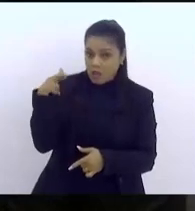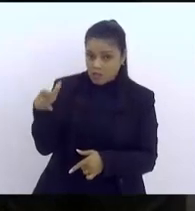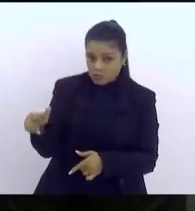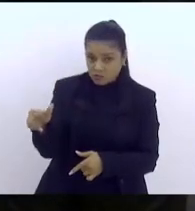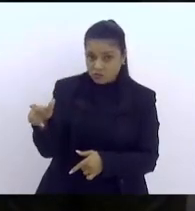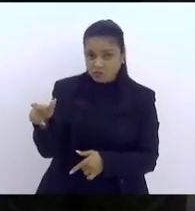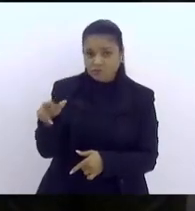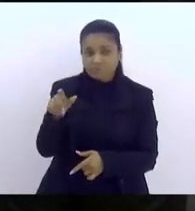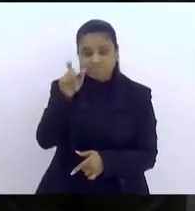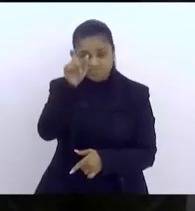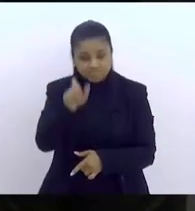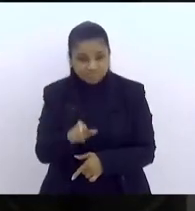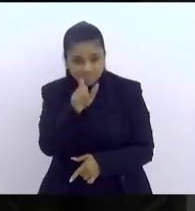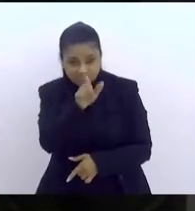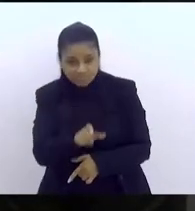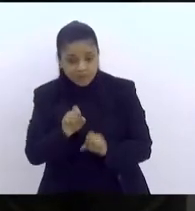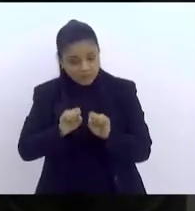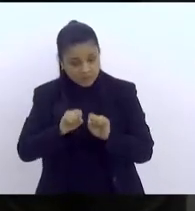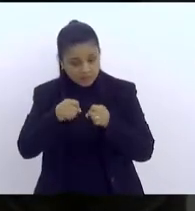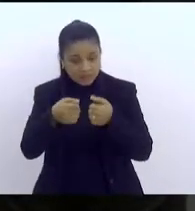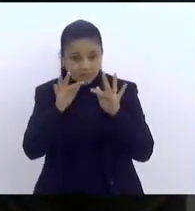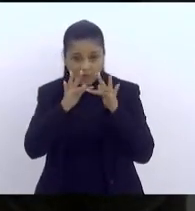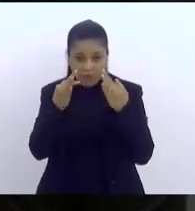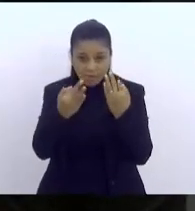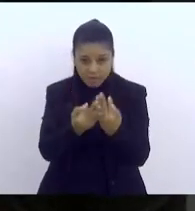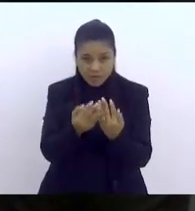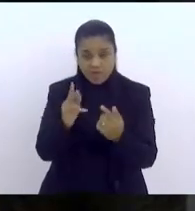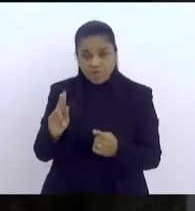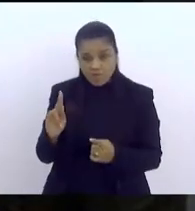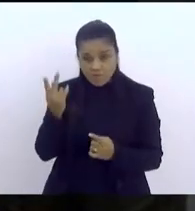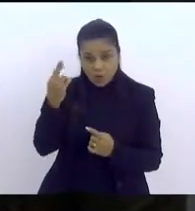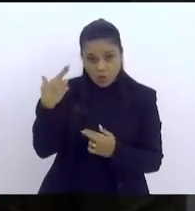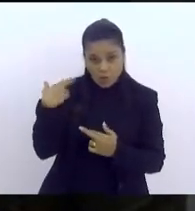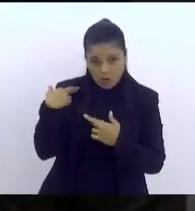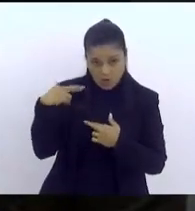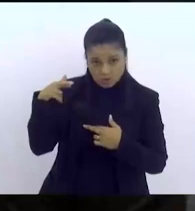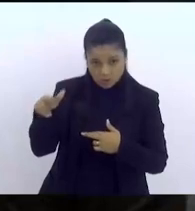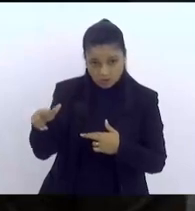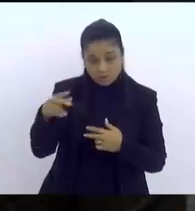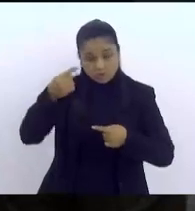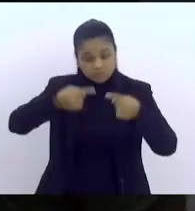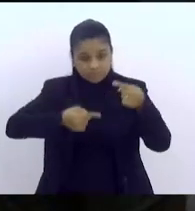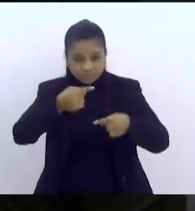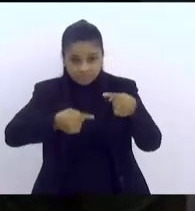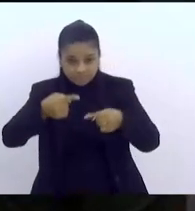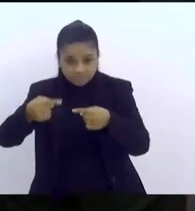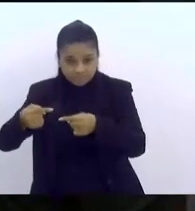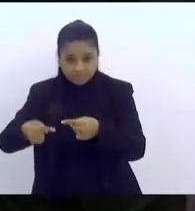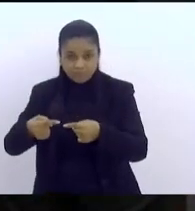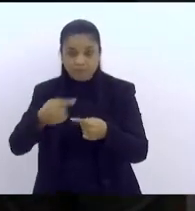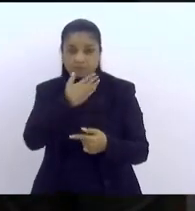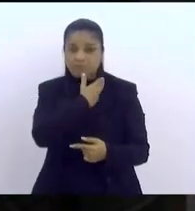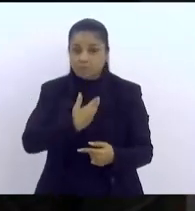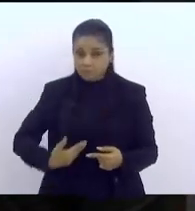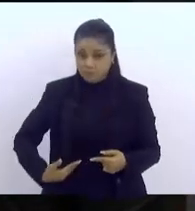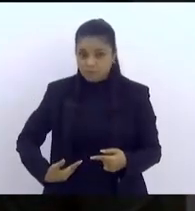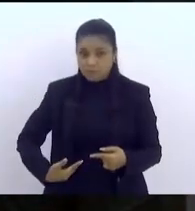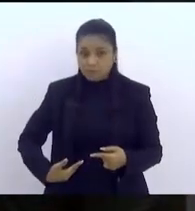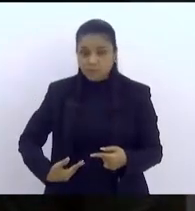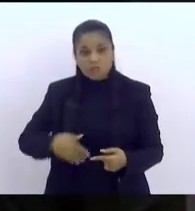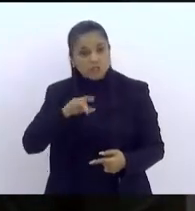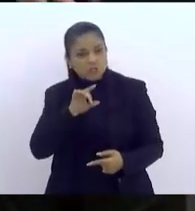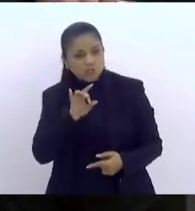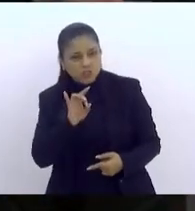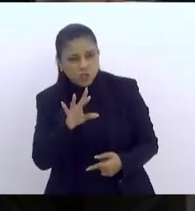em tese, defendem a família e os valores religiosos, que são uma questão que precisa ser debatida no âmbito do debate público, sejam somente